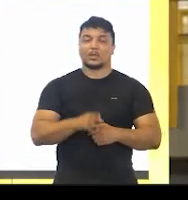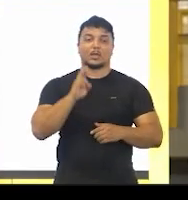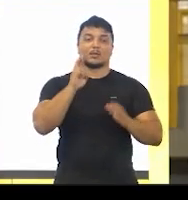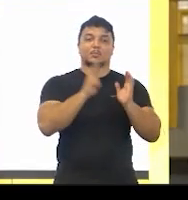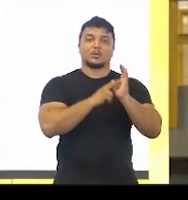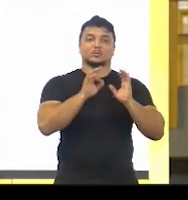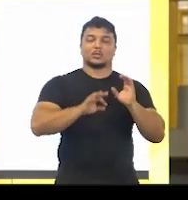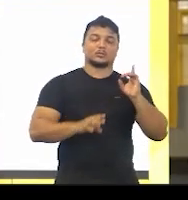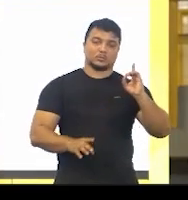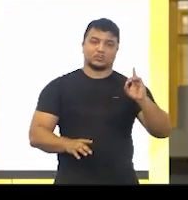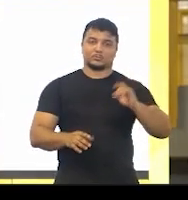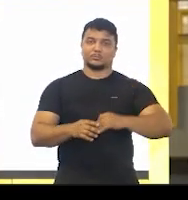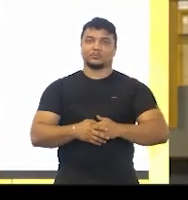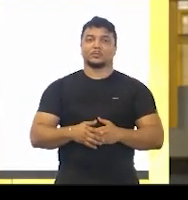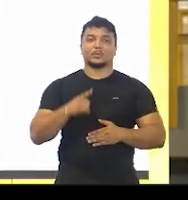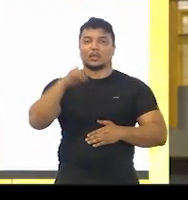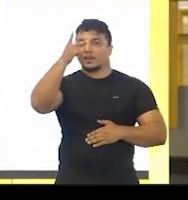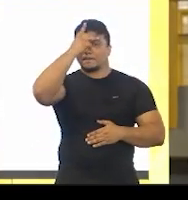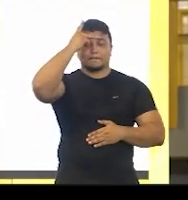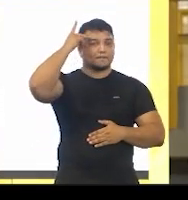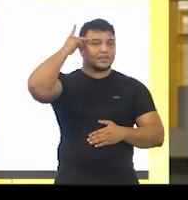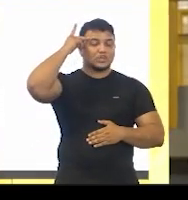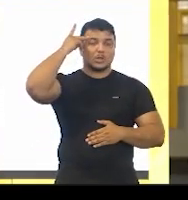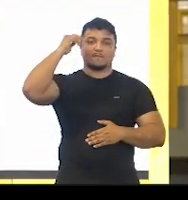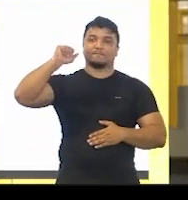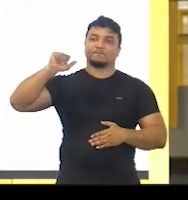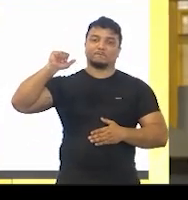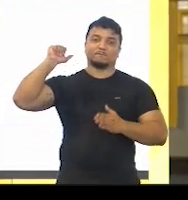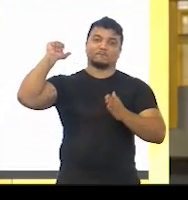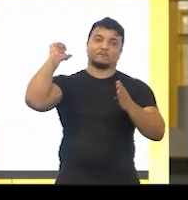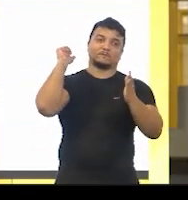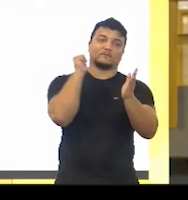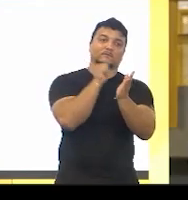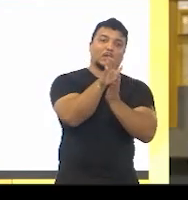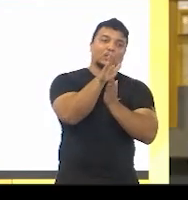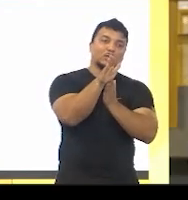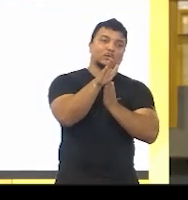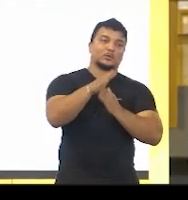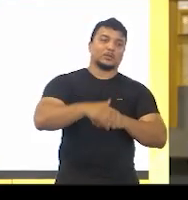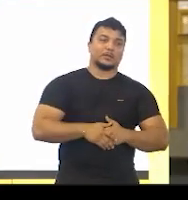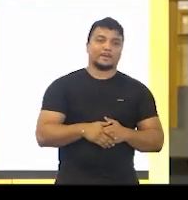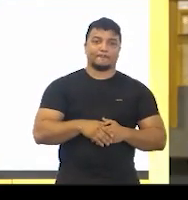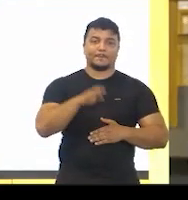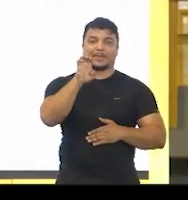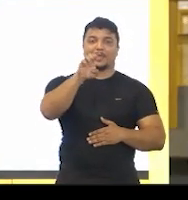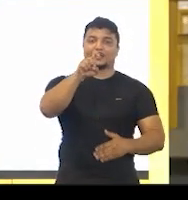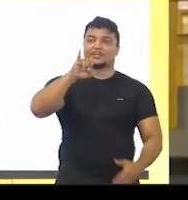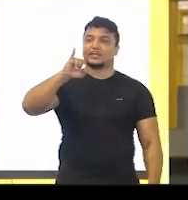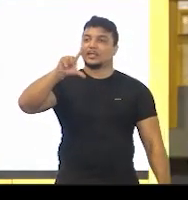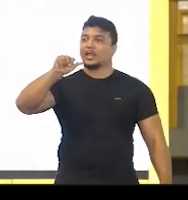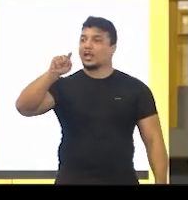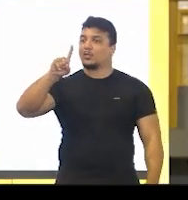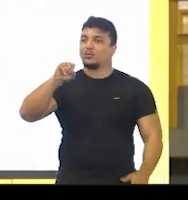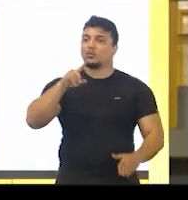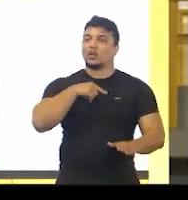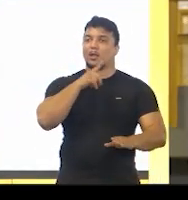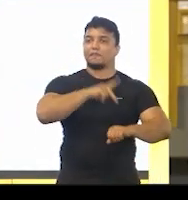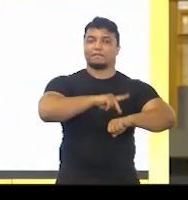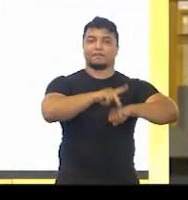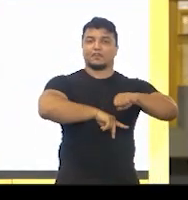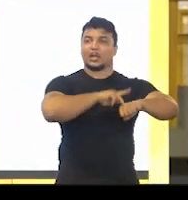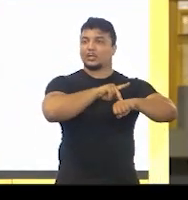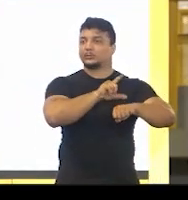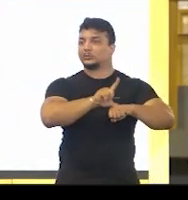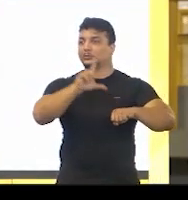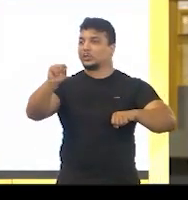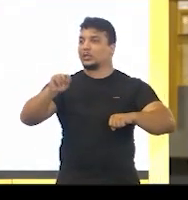é a situação de um exilado? Tá certo? É aquele que saiu da pátria por algum